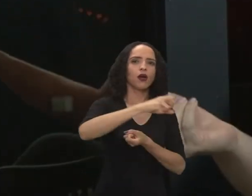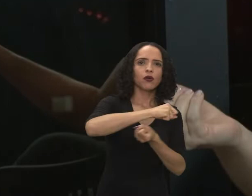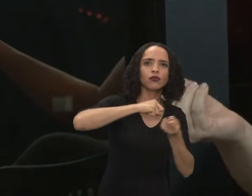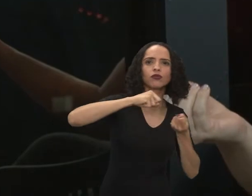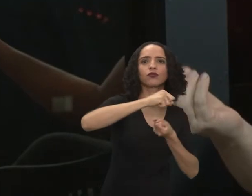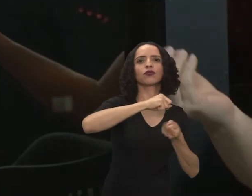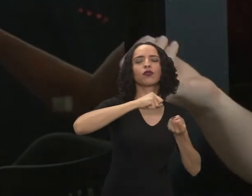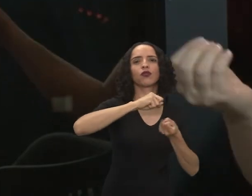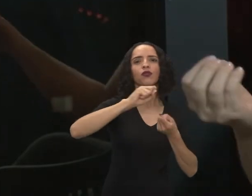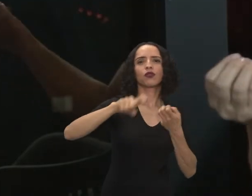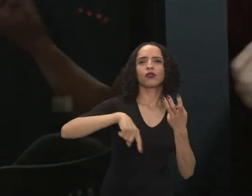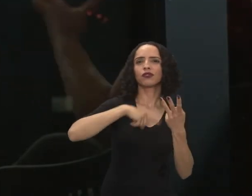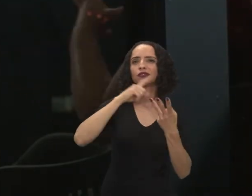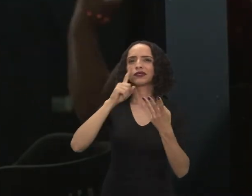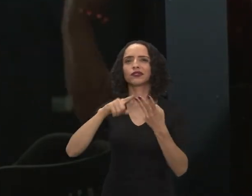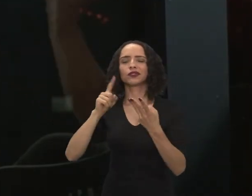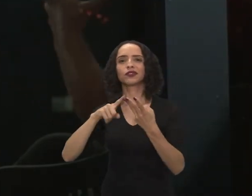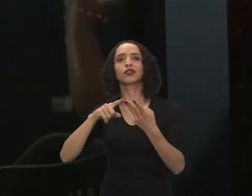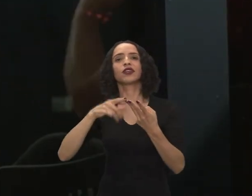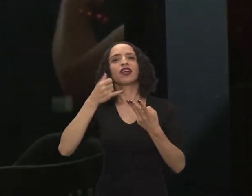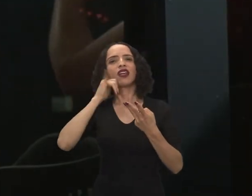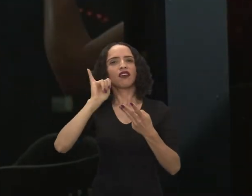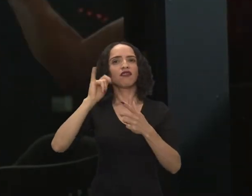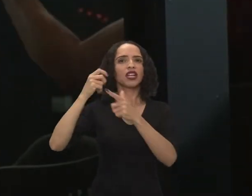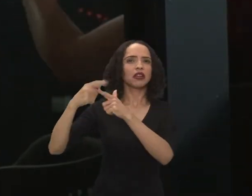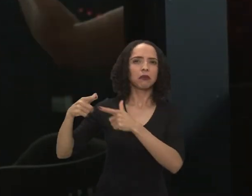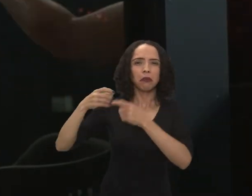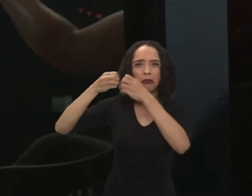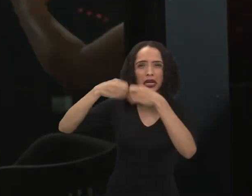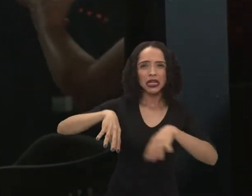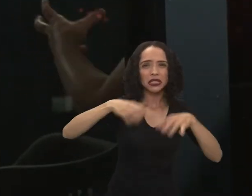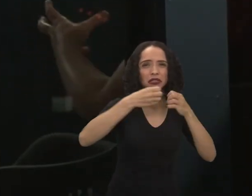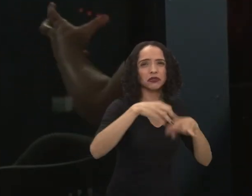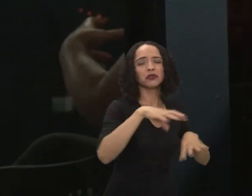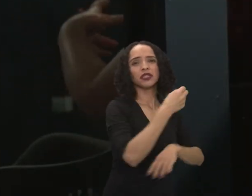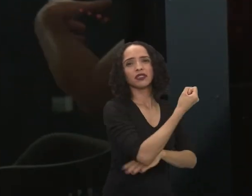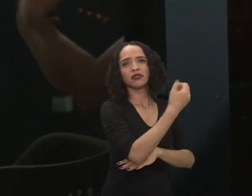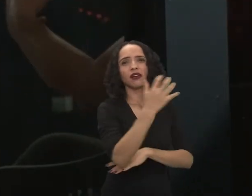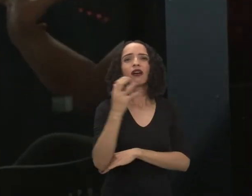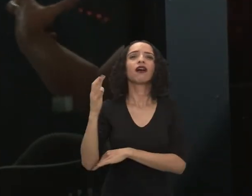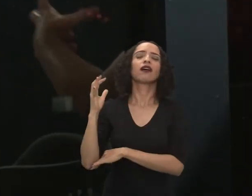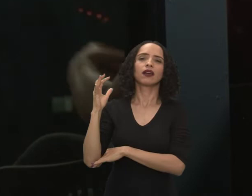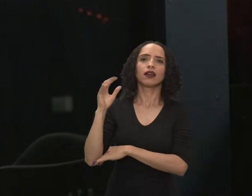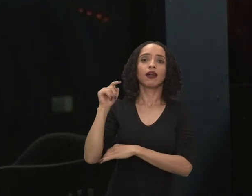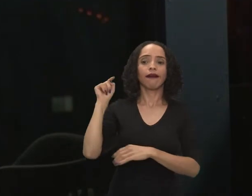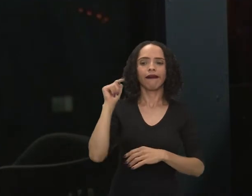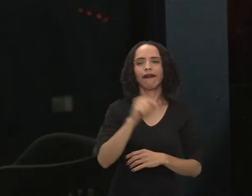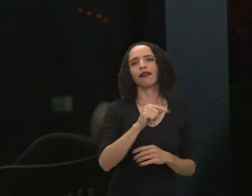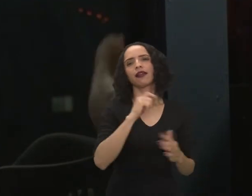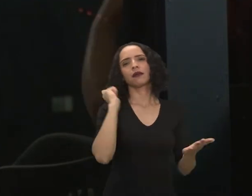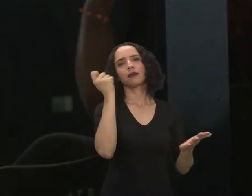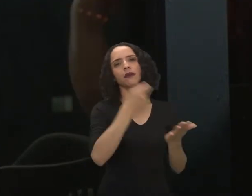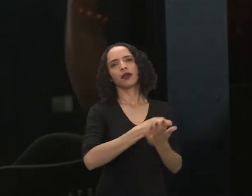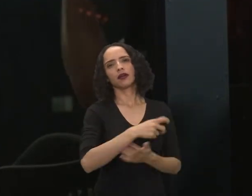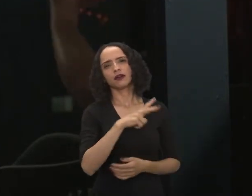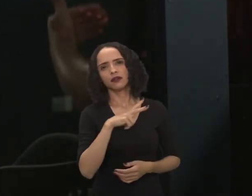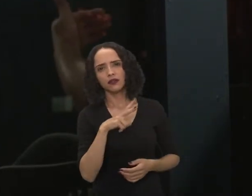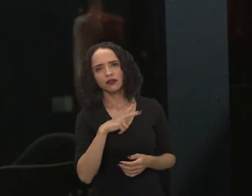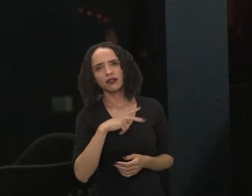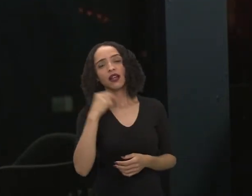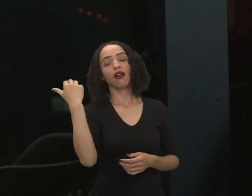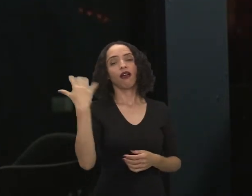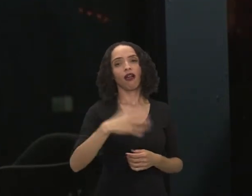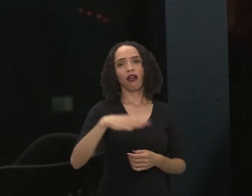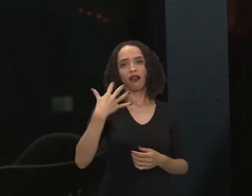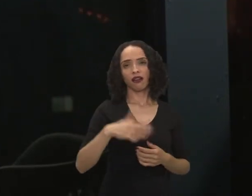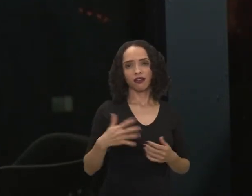quer consumir um produto que não causa um dano ambiental e a empresa faz a propaganda disso, ele vai pagar